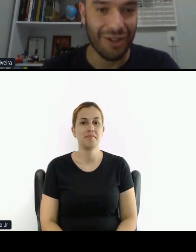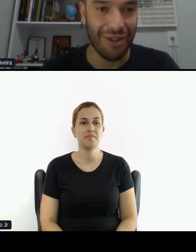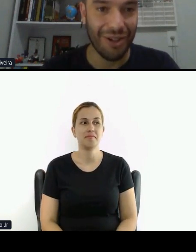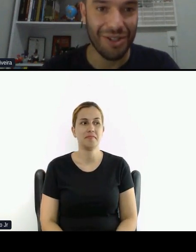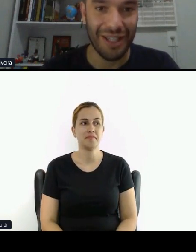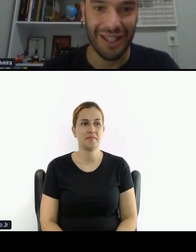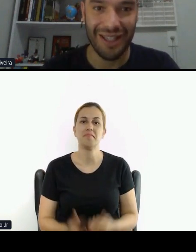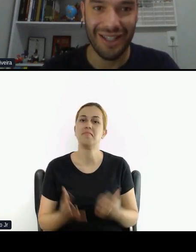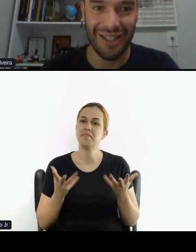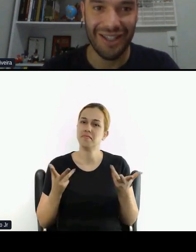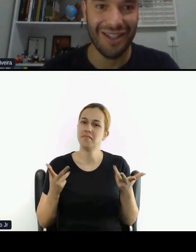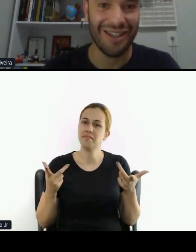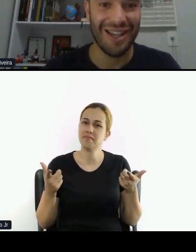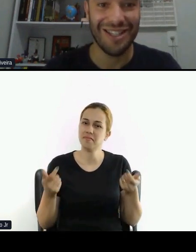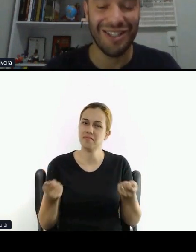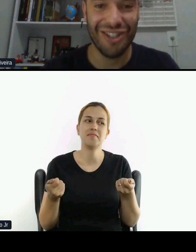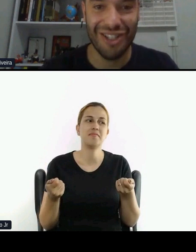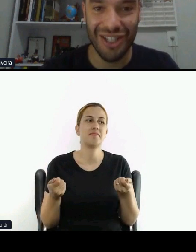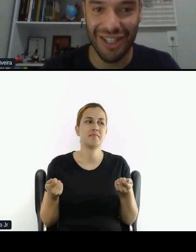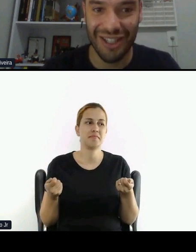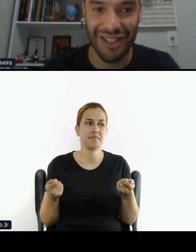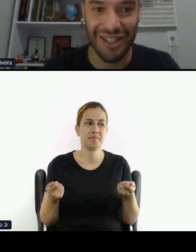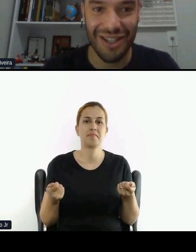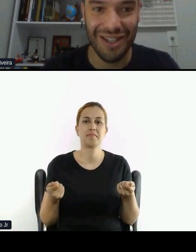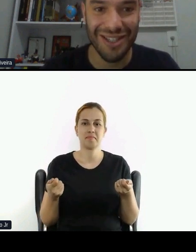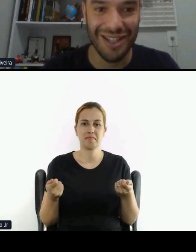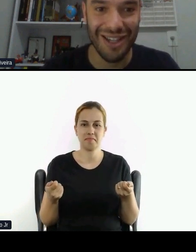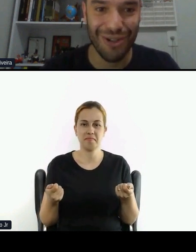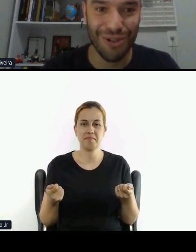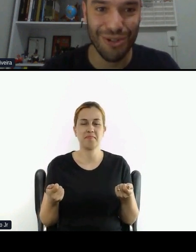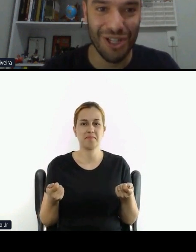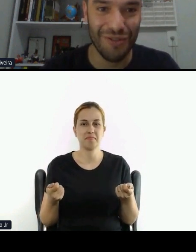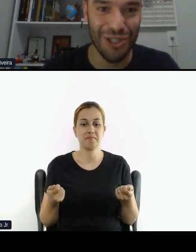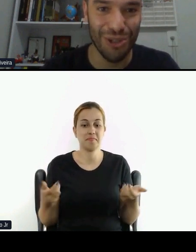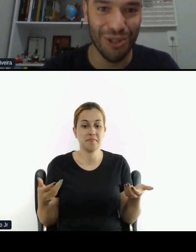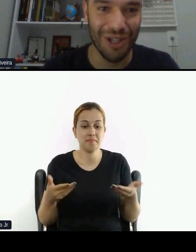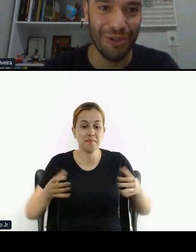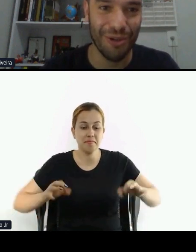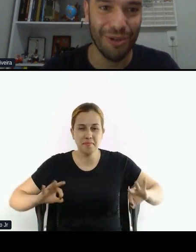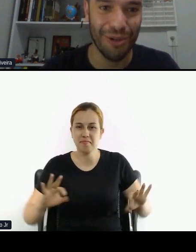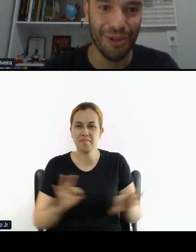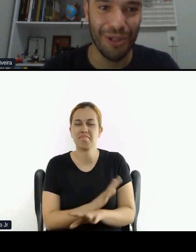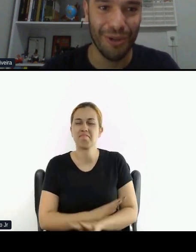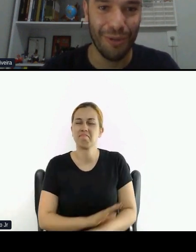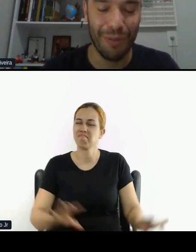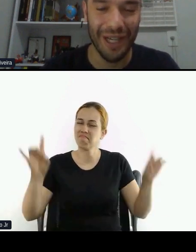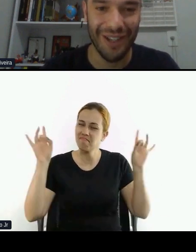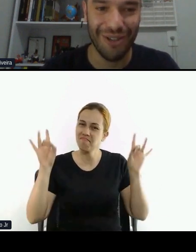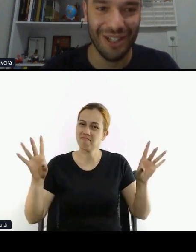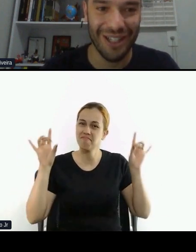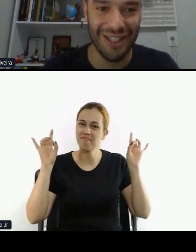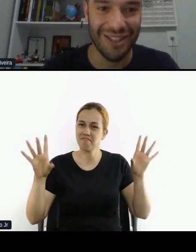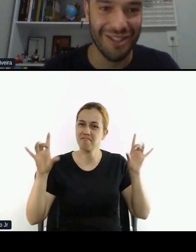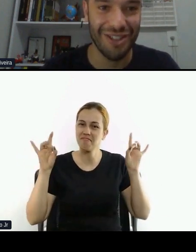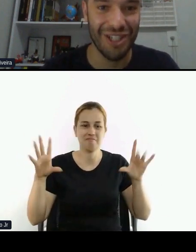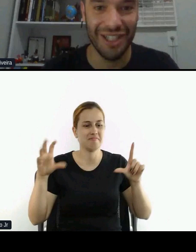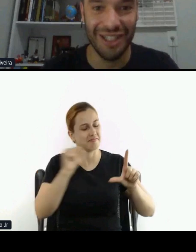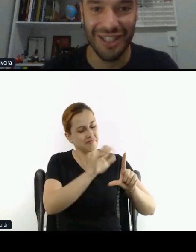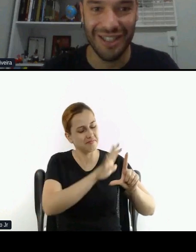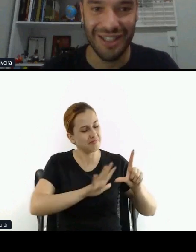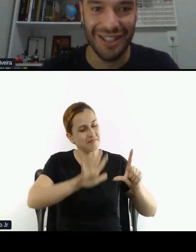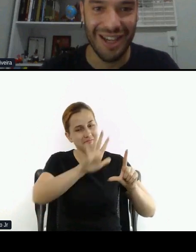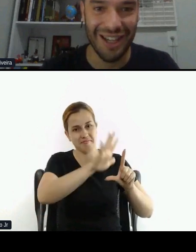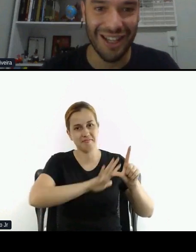Maravilha, então, né? Eu acho que assim a gente encerra com chave de ouro aqui o painel, né? A